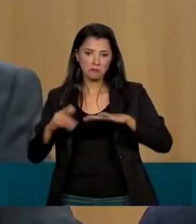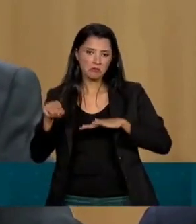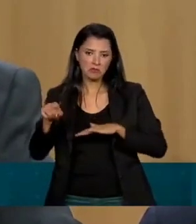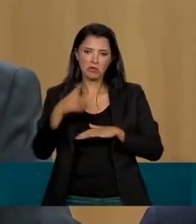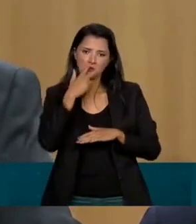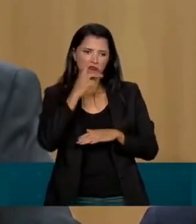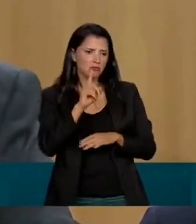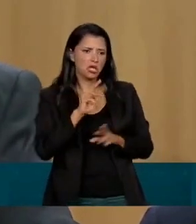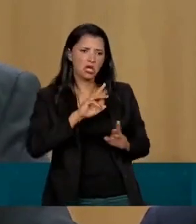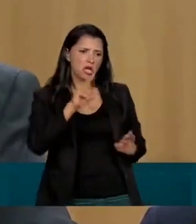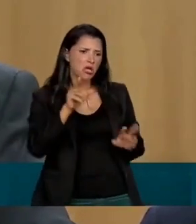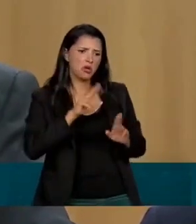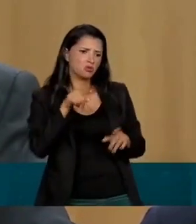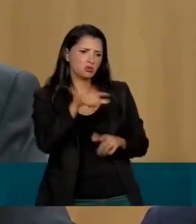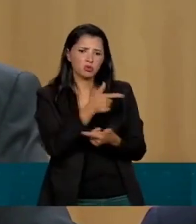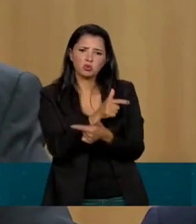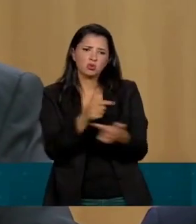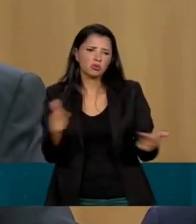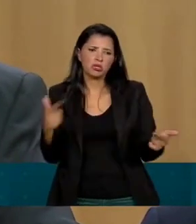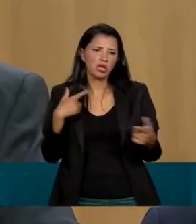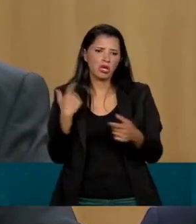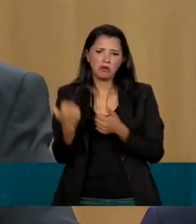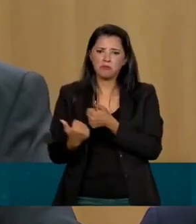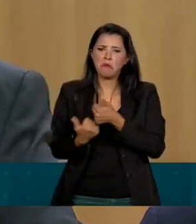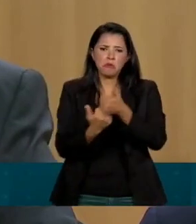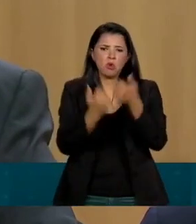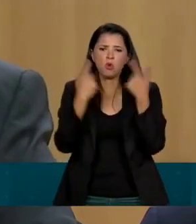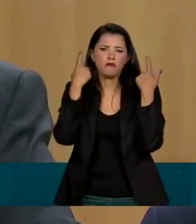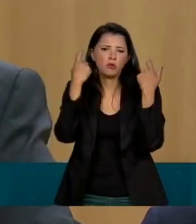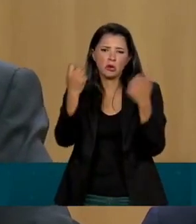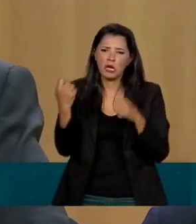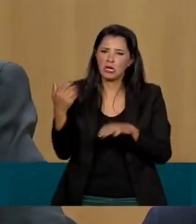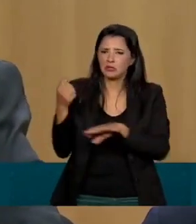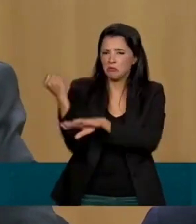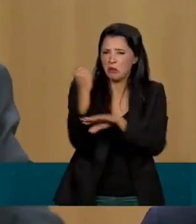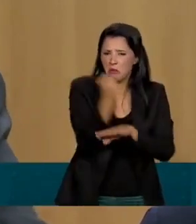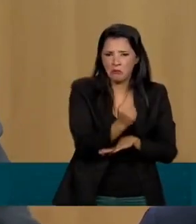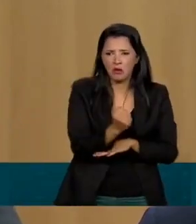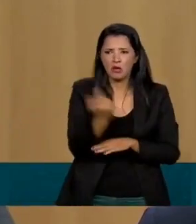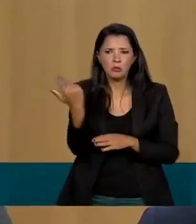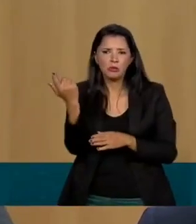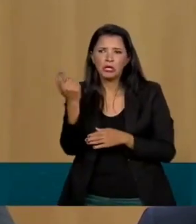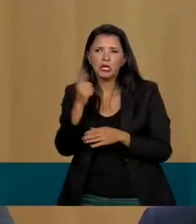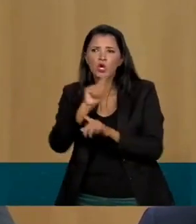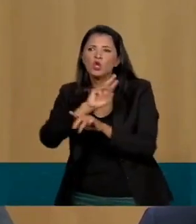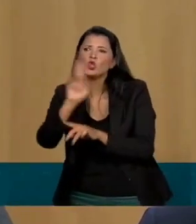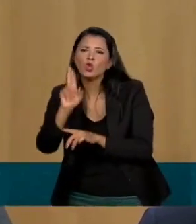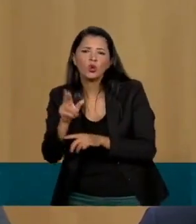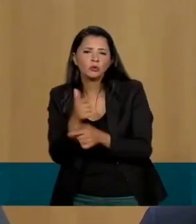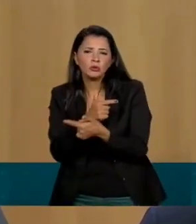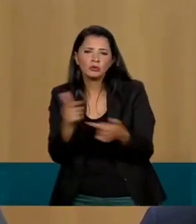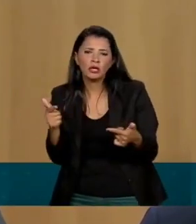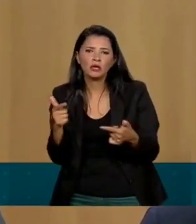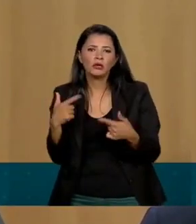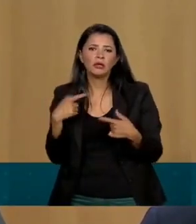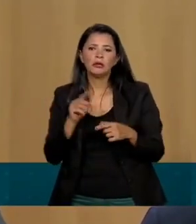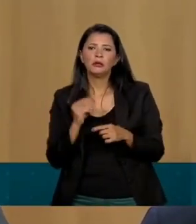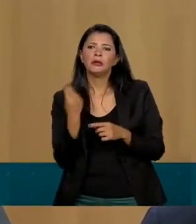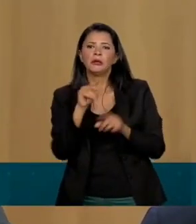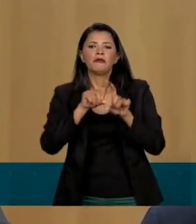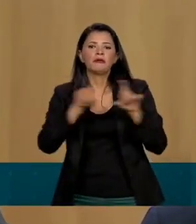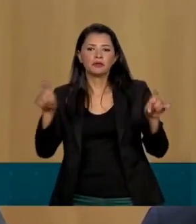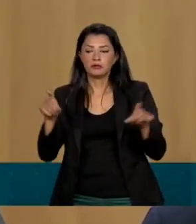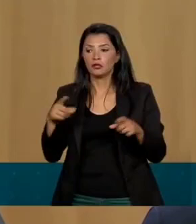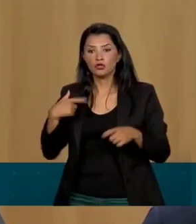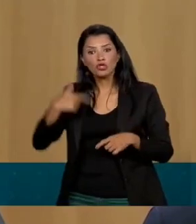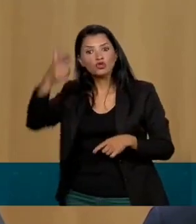que não, que ali não há nenhuma apologia, porque o perfil não escreveu. Vamos repetir